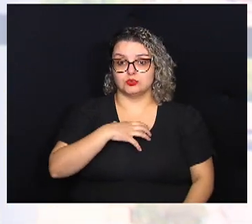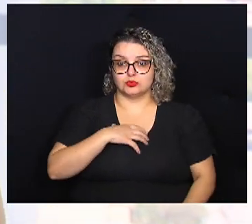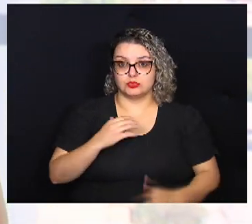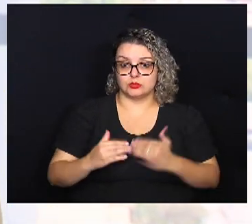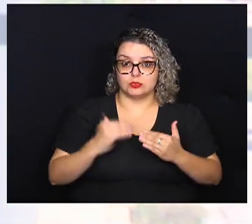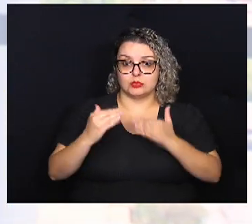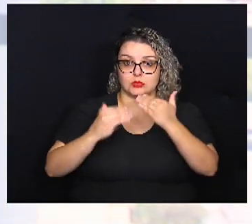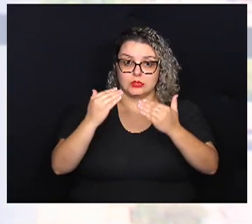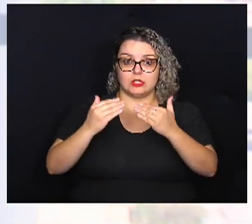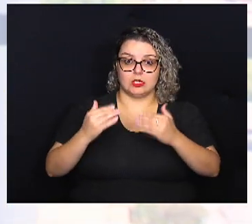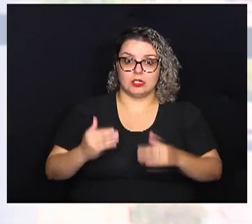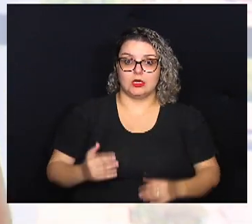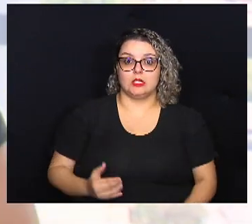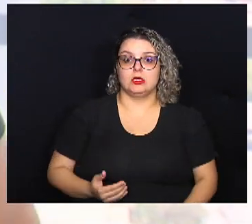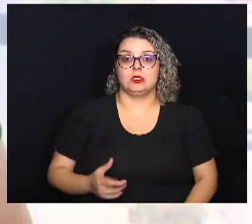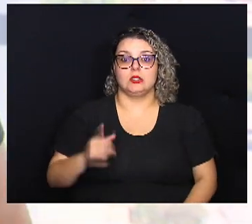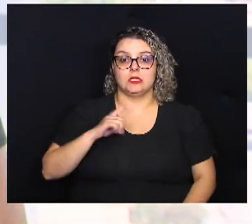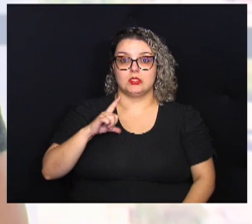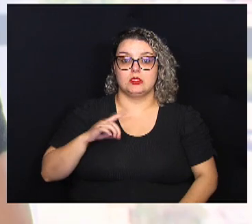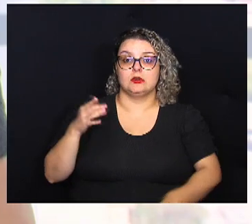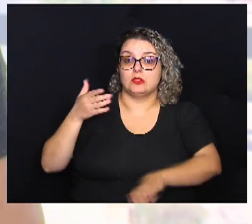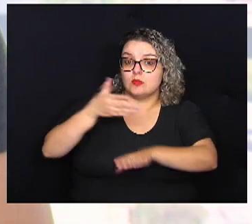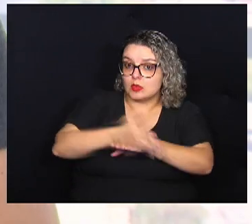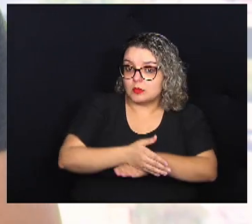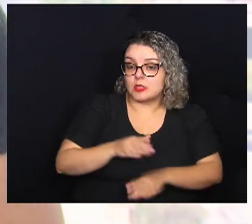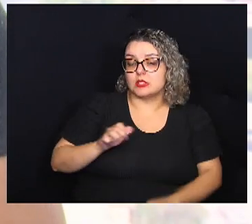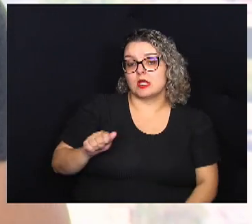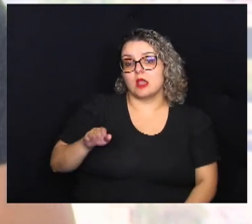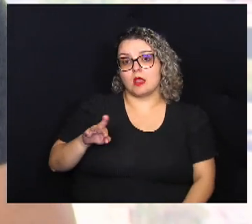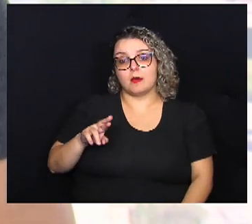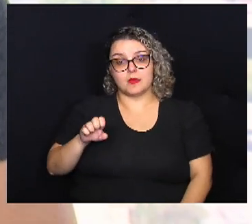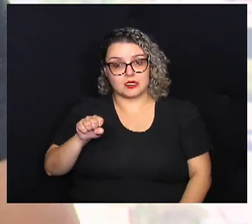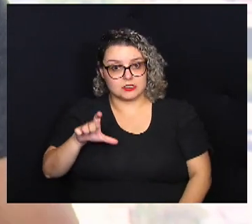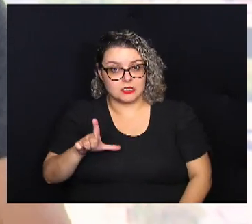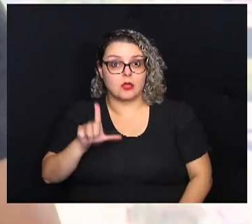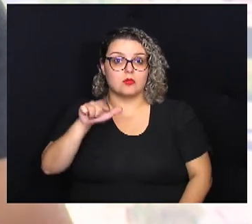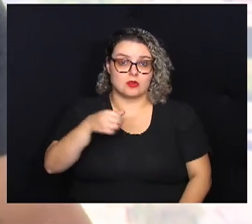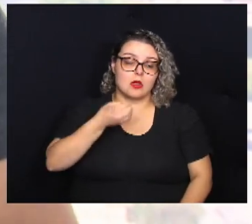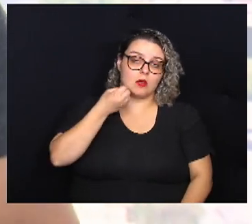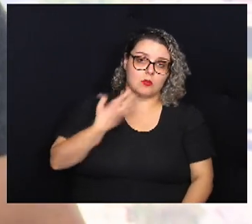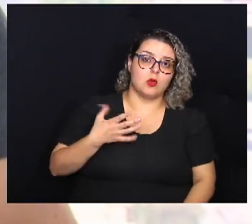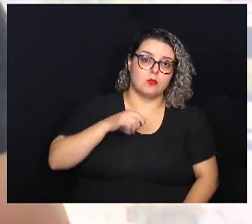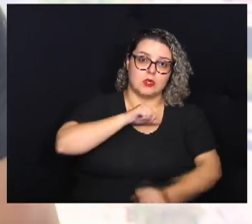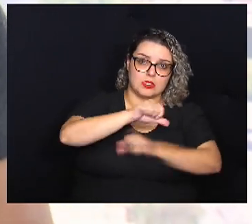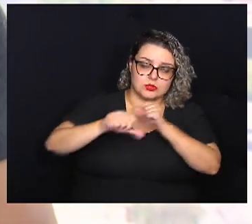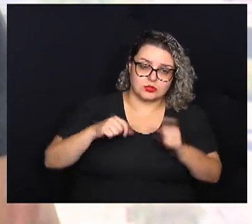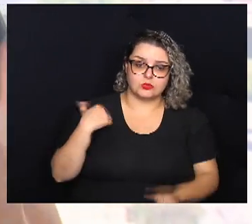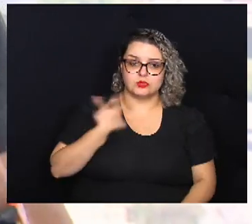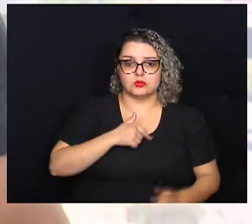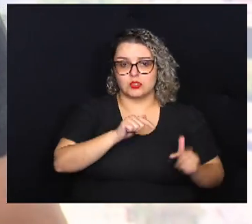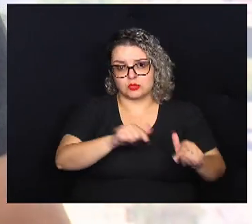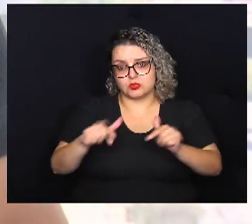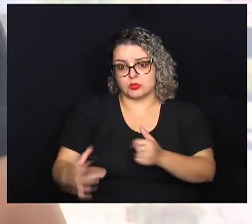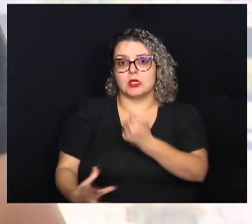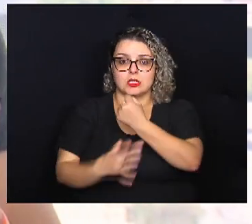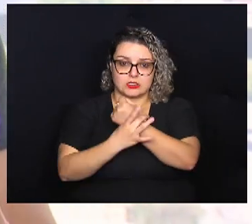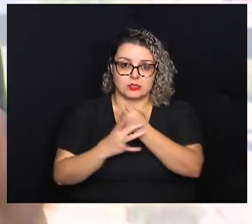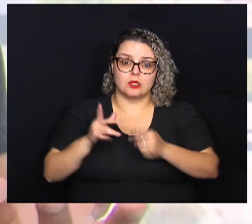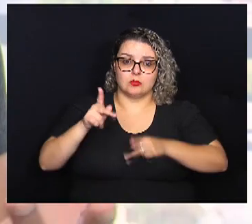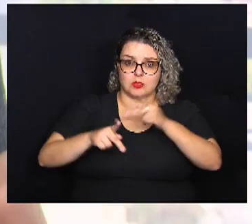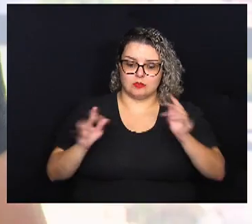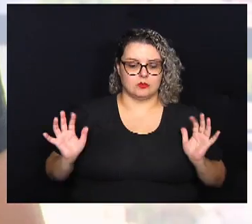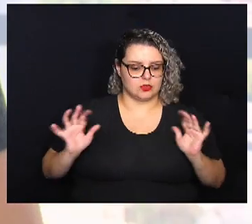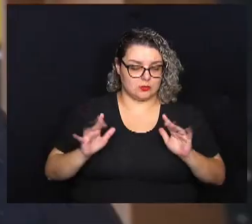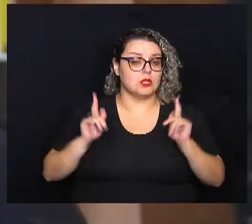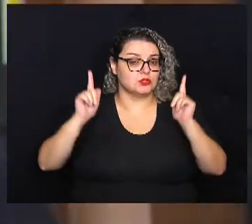conduzida e construída, ela teve uma participação da Abrazel nisso. Isso é muito bom para transformar os nossos ambientes num ambiente seguro para a população vir e se